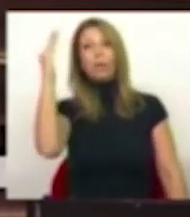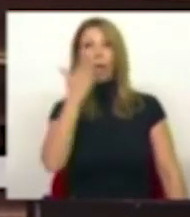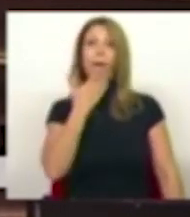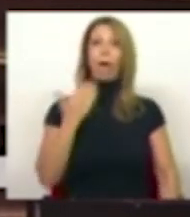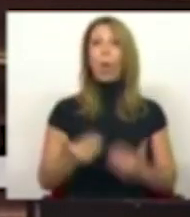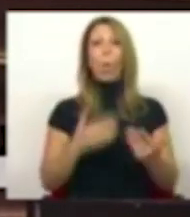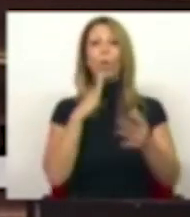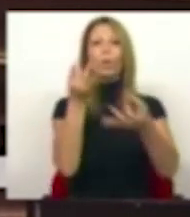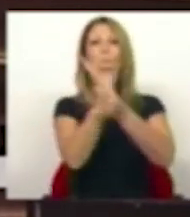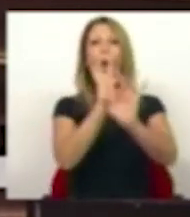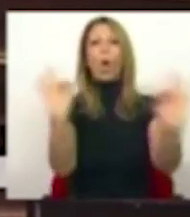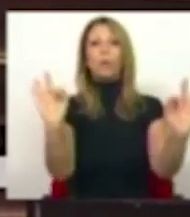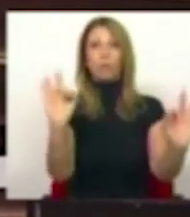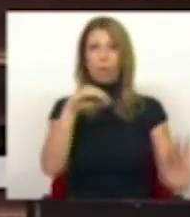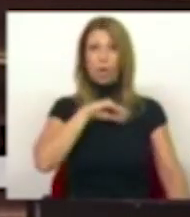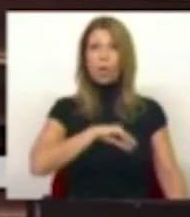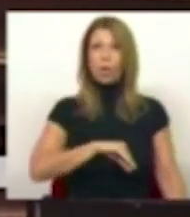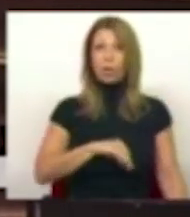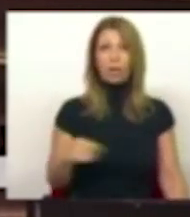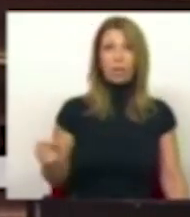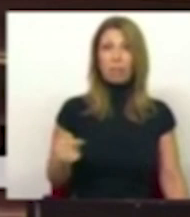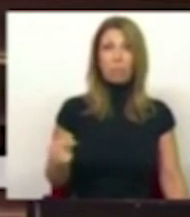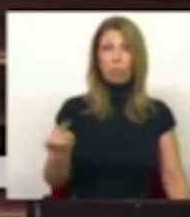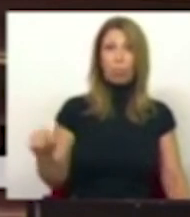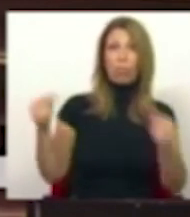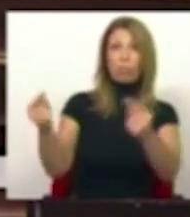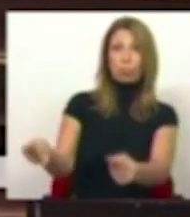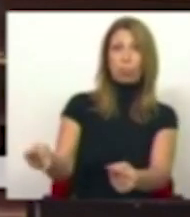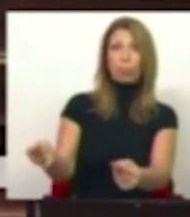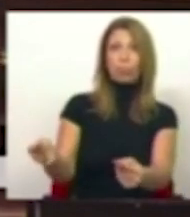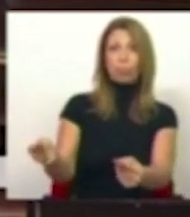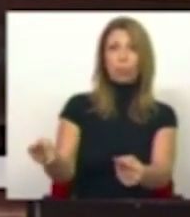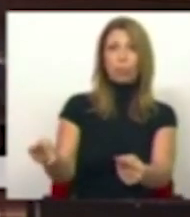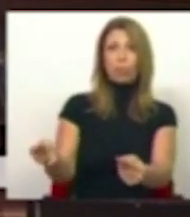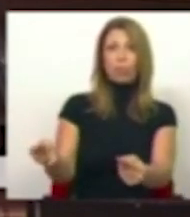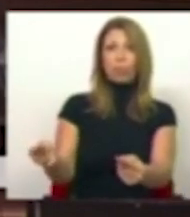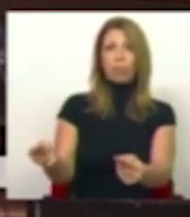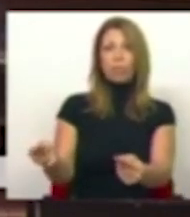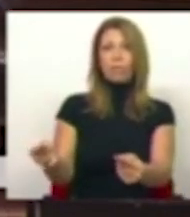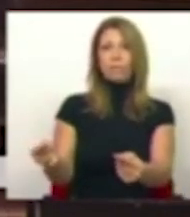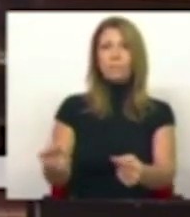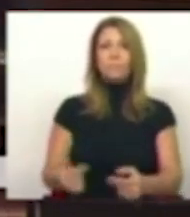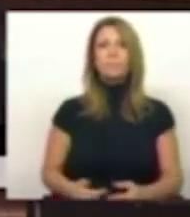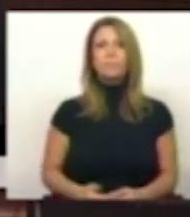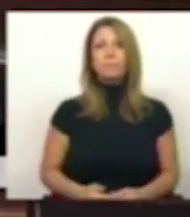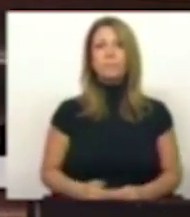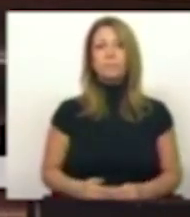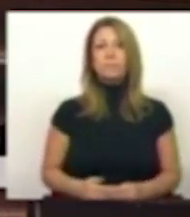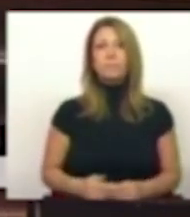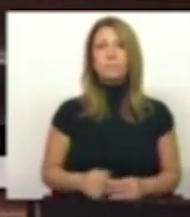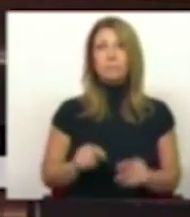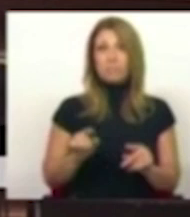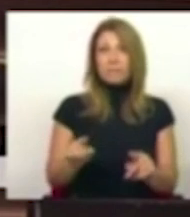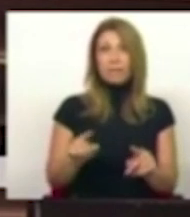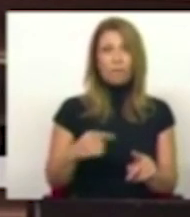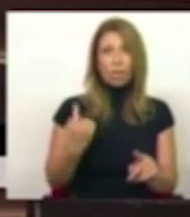que é ótimo um ordenado mínimo aos outros com o qual nós